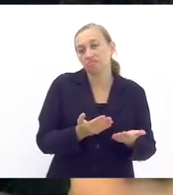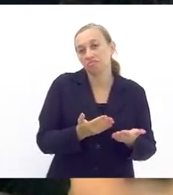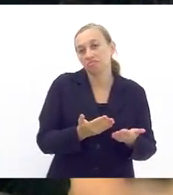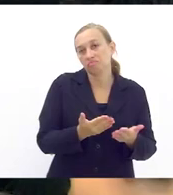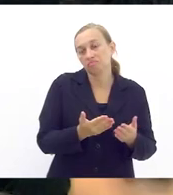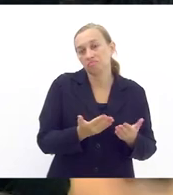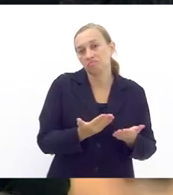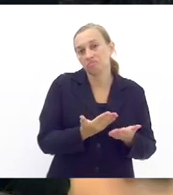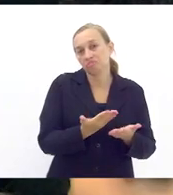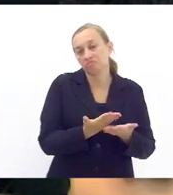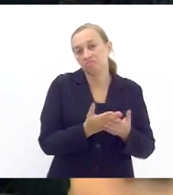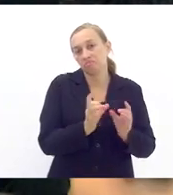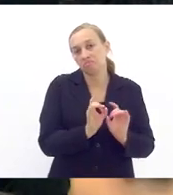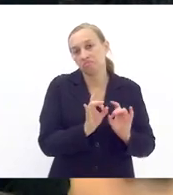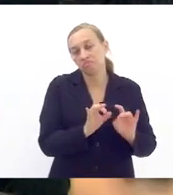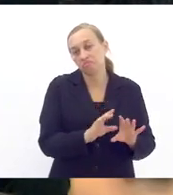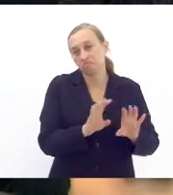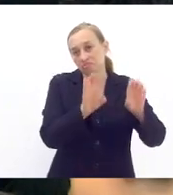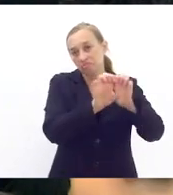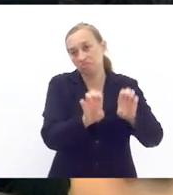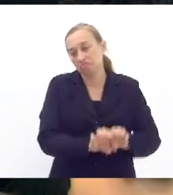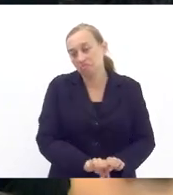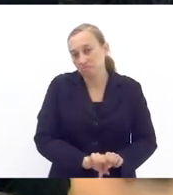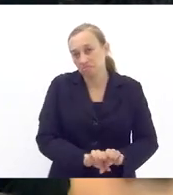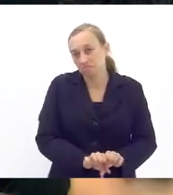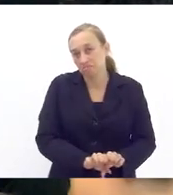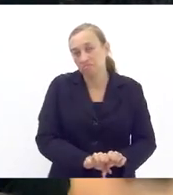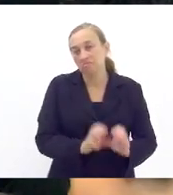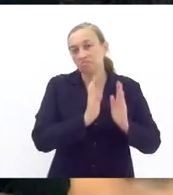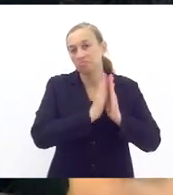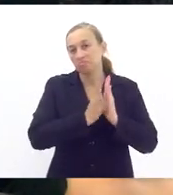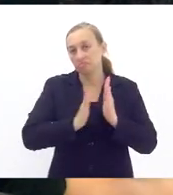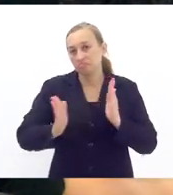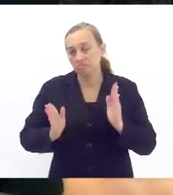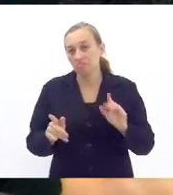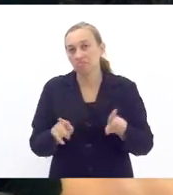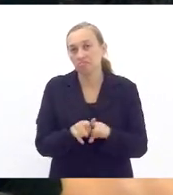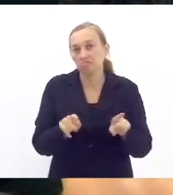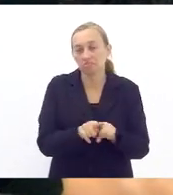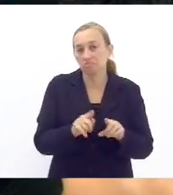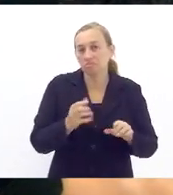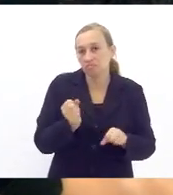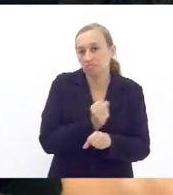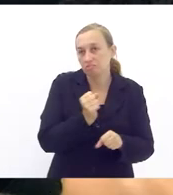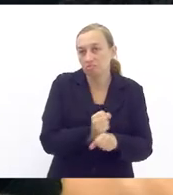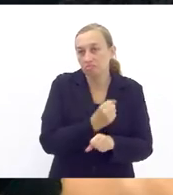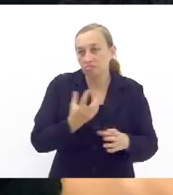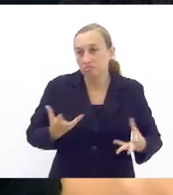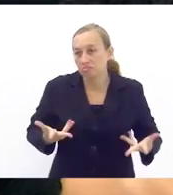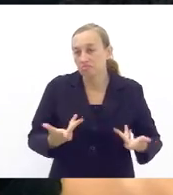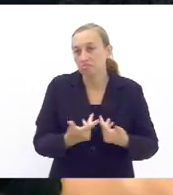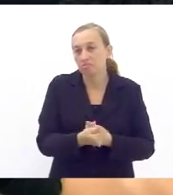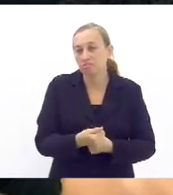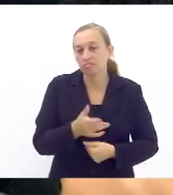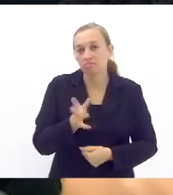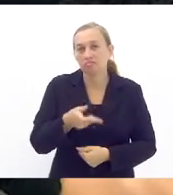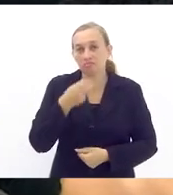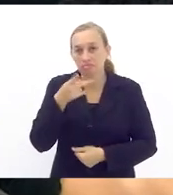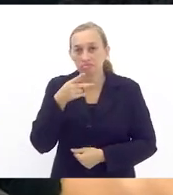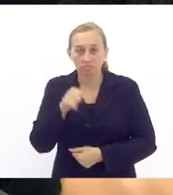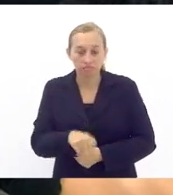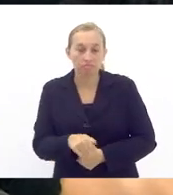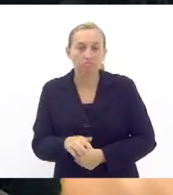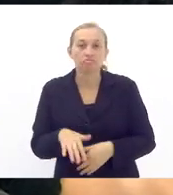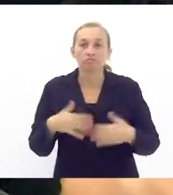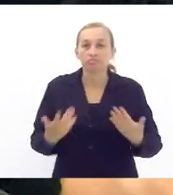abandonada É principalmente a sua biblioteca que reúne obras raríssimas como foi colocado aqui enfim